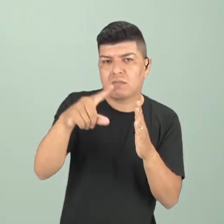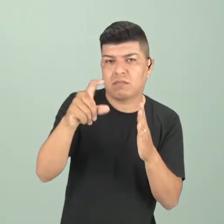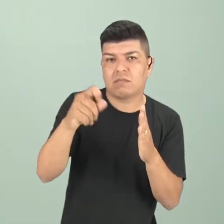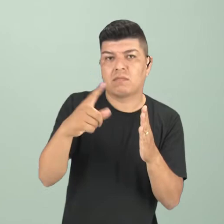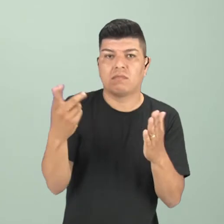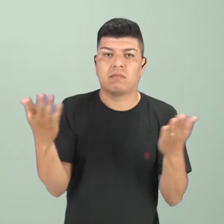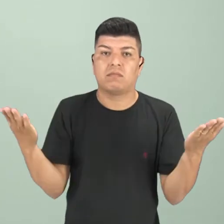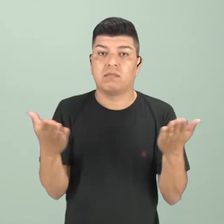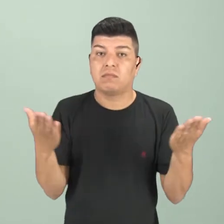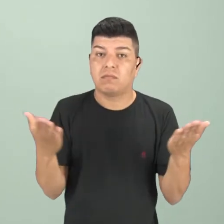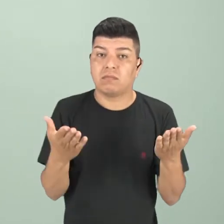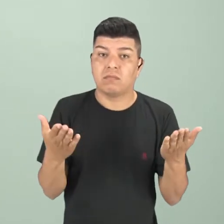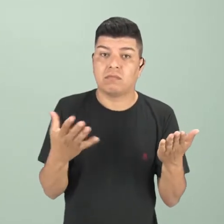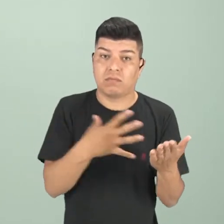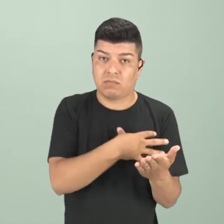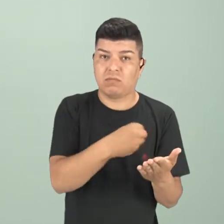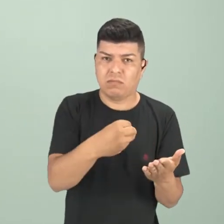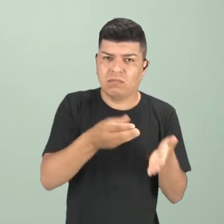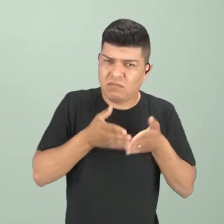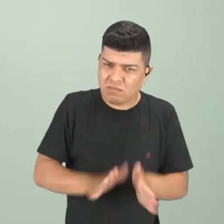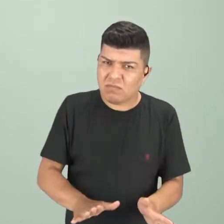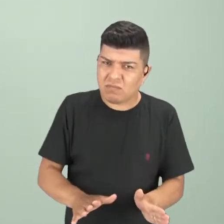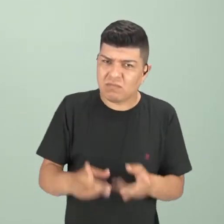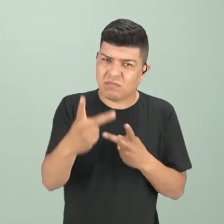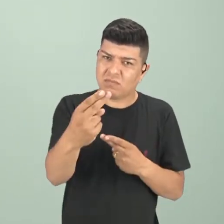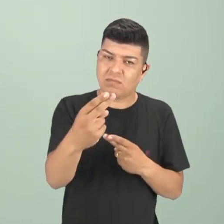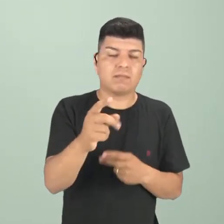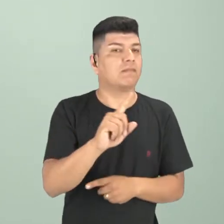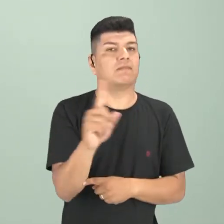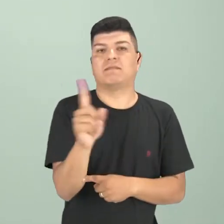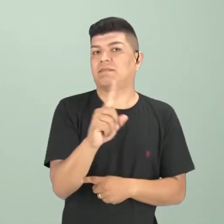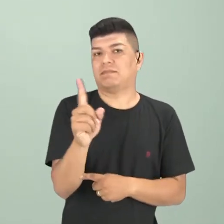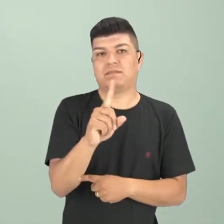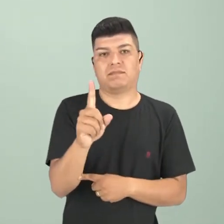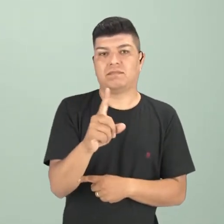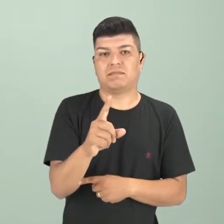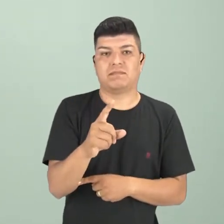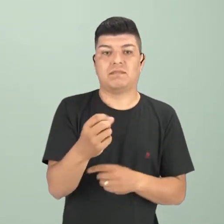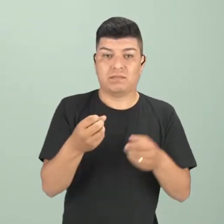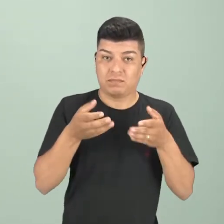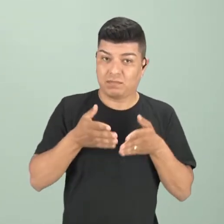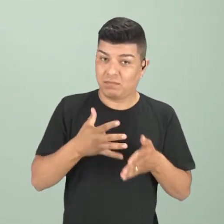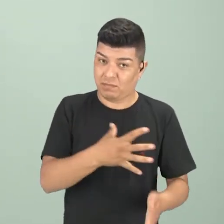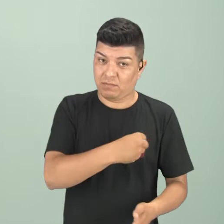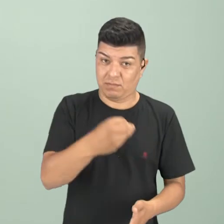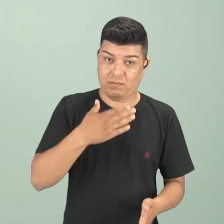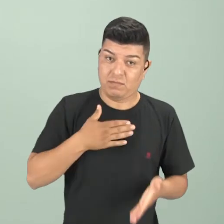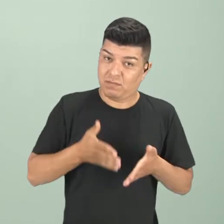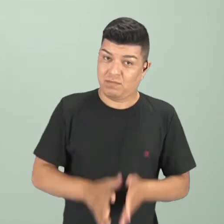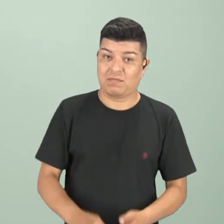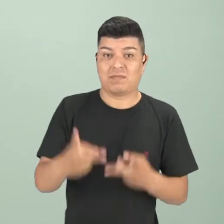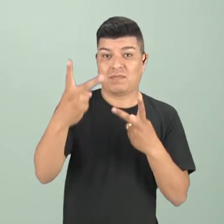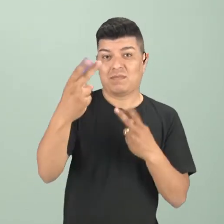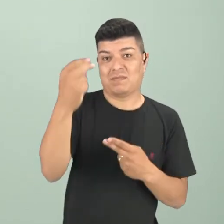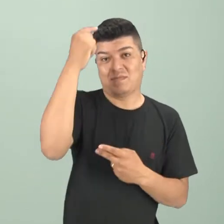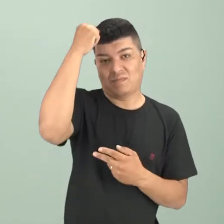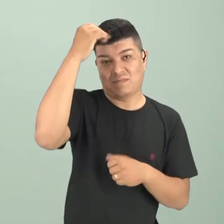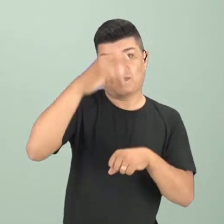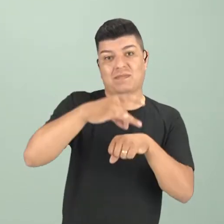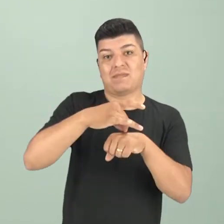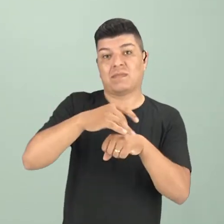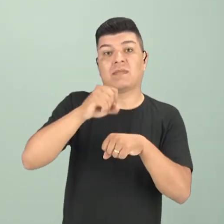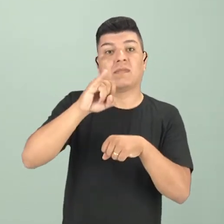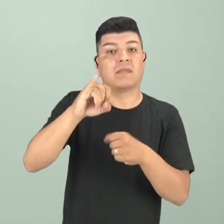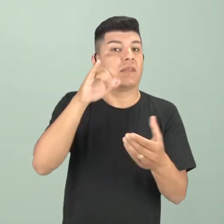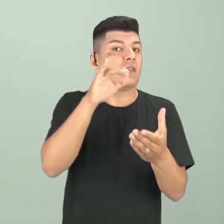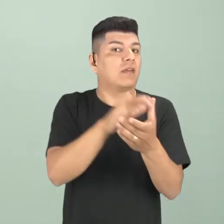né descolorir ele de louro ou vermelho o azul né tá na moda o meu filho vai nascer com essa cor de cabelo não ele vai nascer com